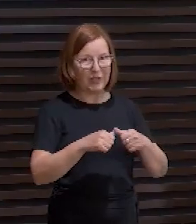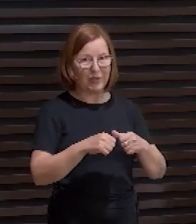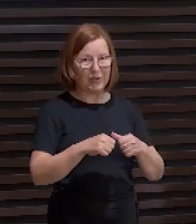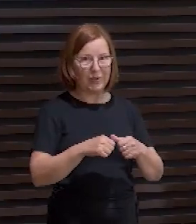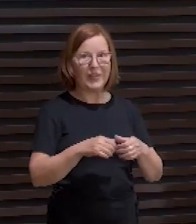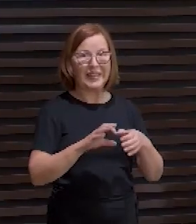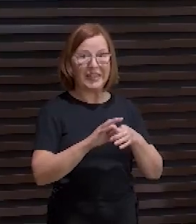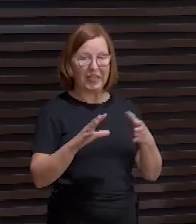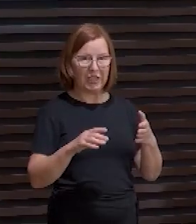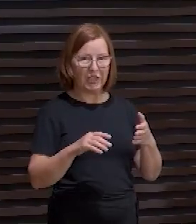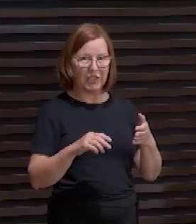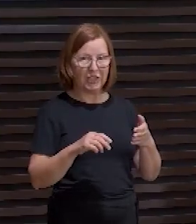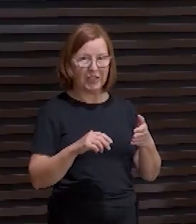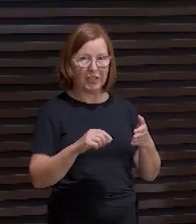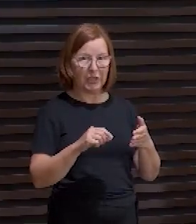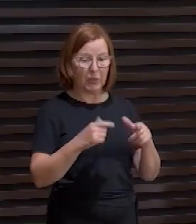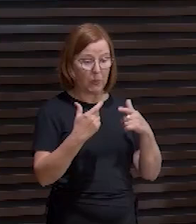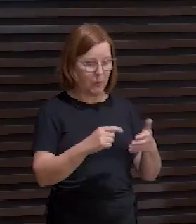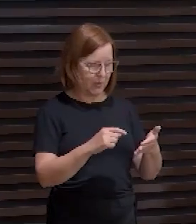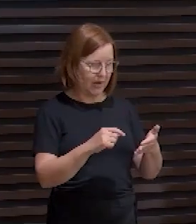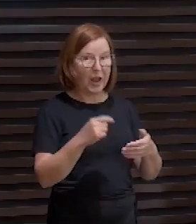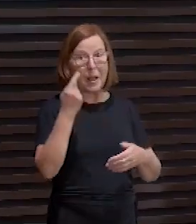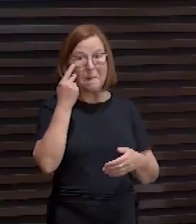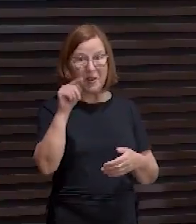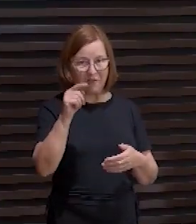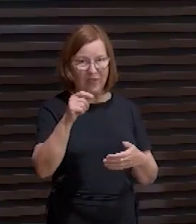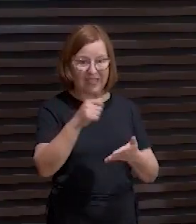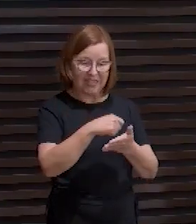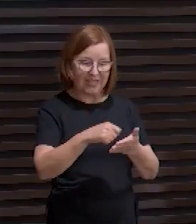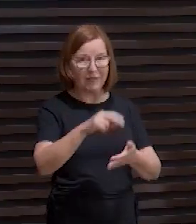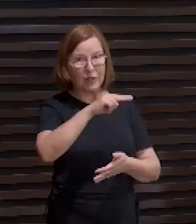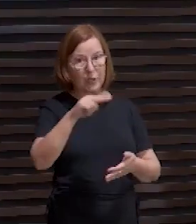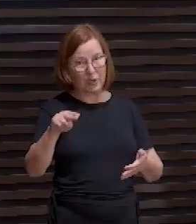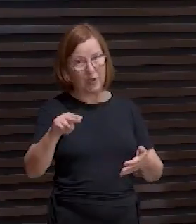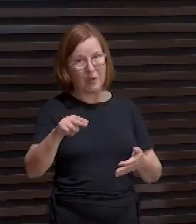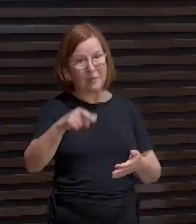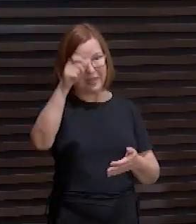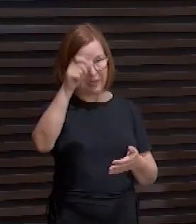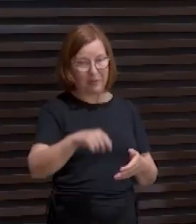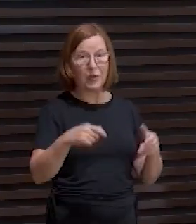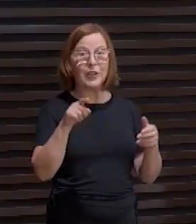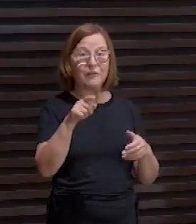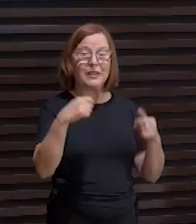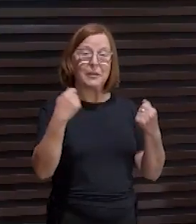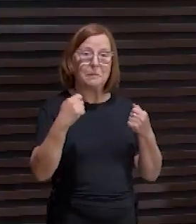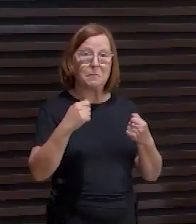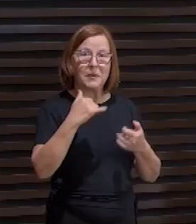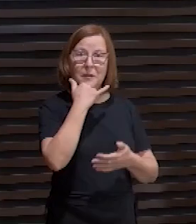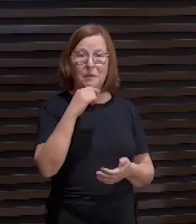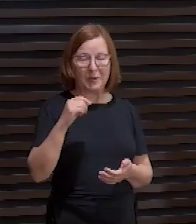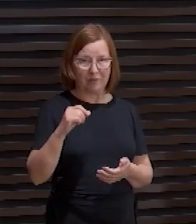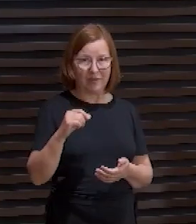Coloca o nome dessa pessoa para você perdoar. E saiba que você vai perdoar com o amor do Senhor. Você não tem condições de fazer